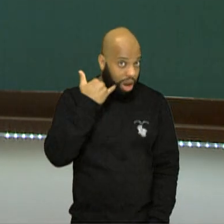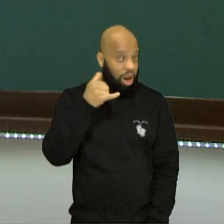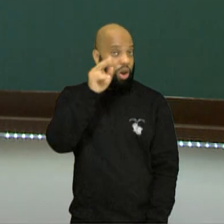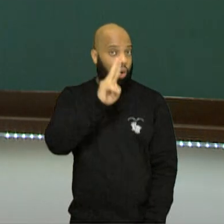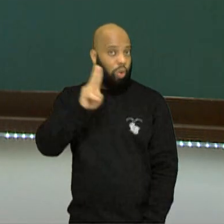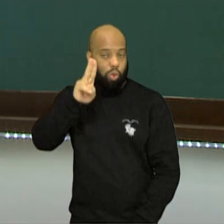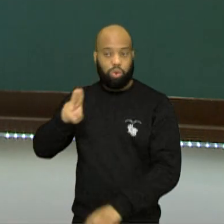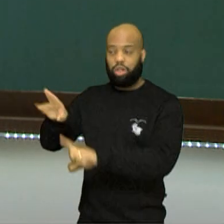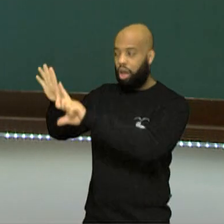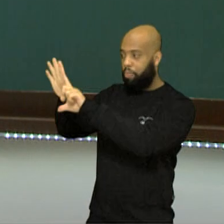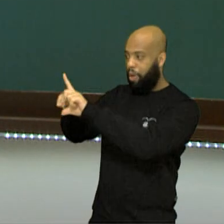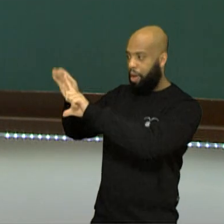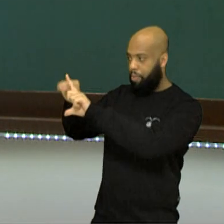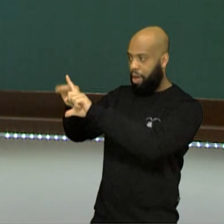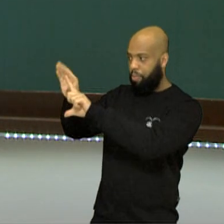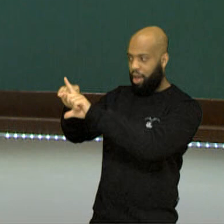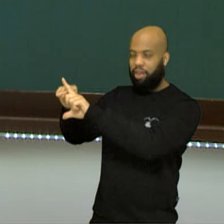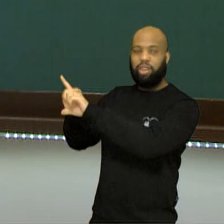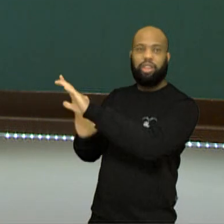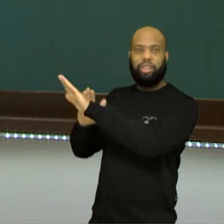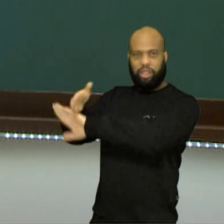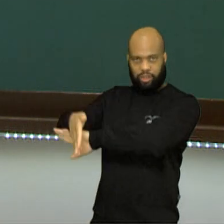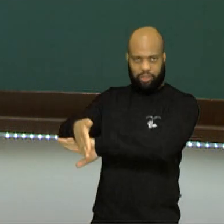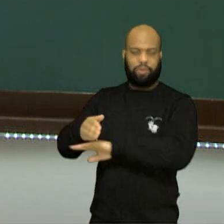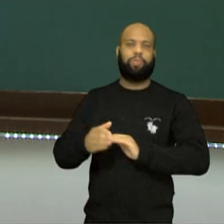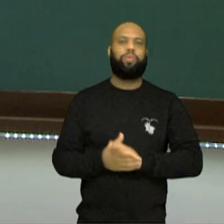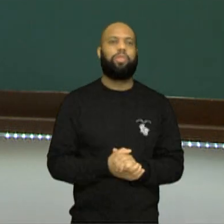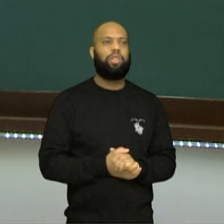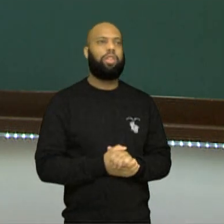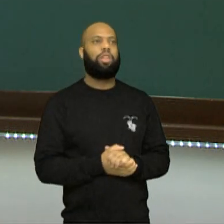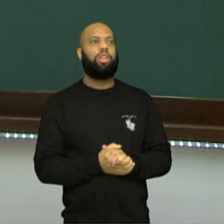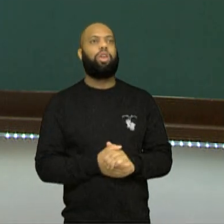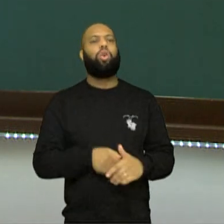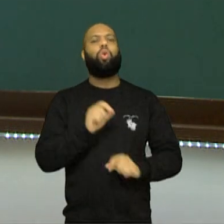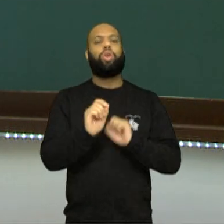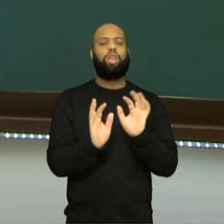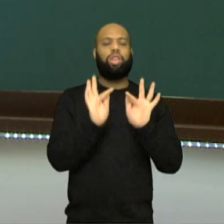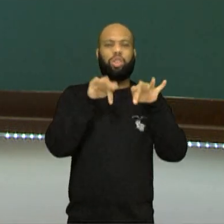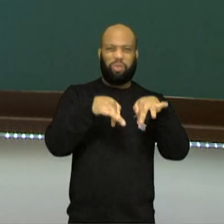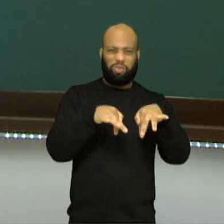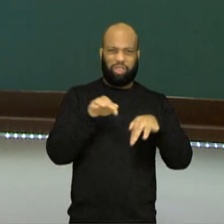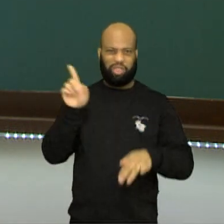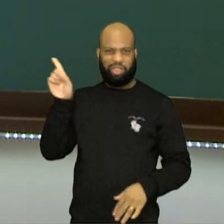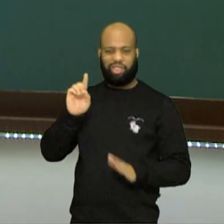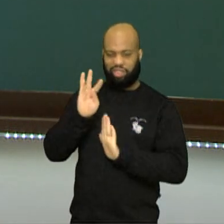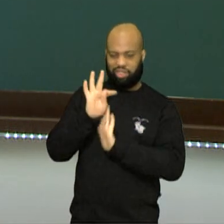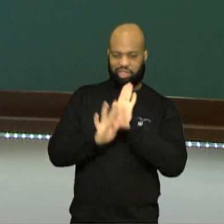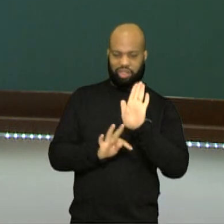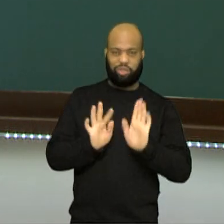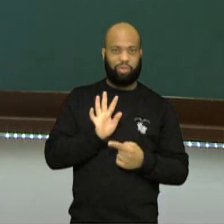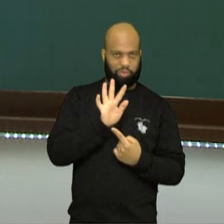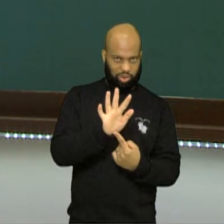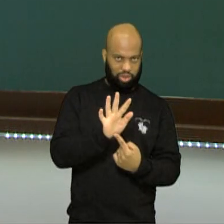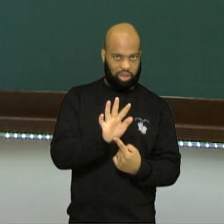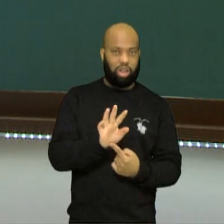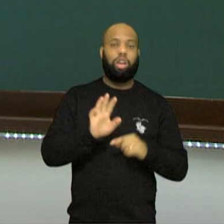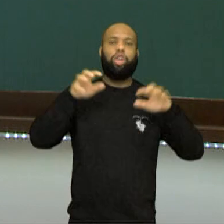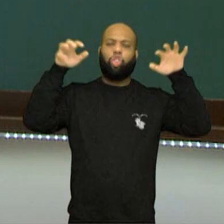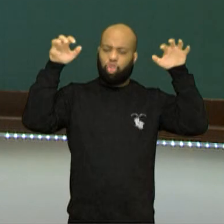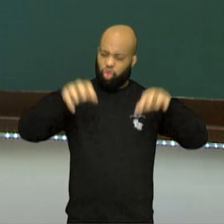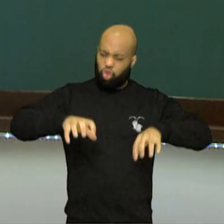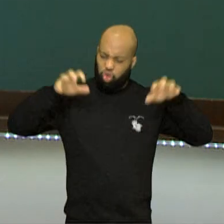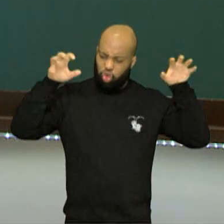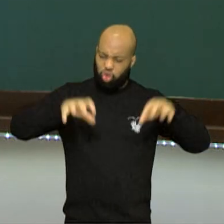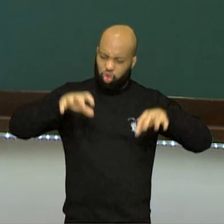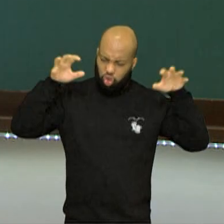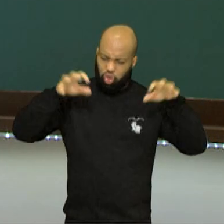QR Code e você vai fazer a leitura na íntegra. Então, o que esse finalzinho da reportagem nos mostra? Como essa chuva cai numa grande